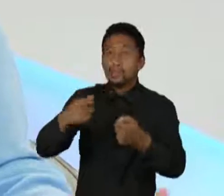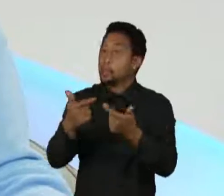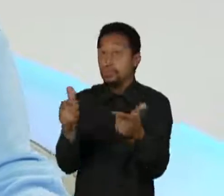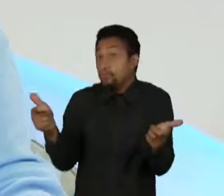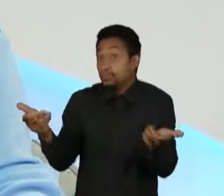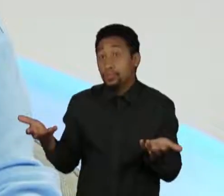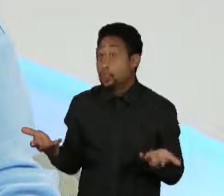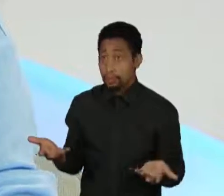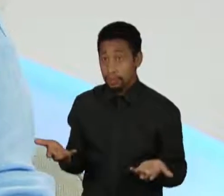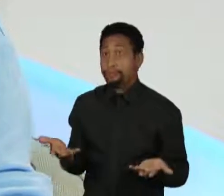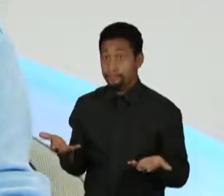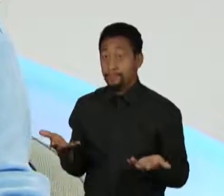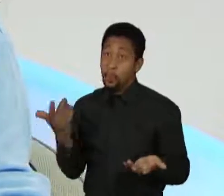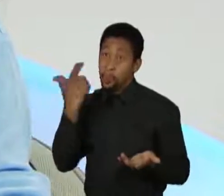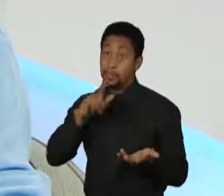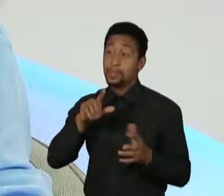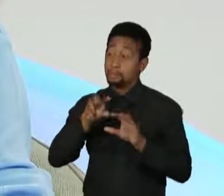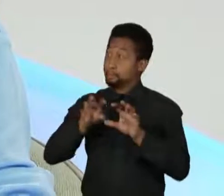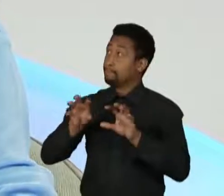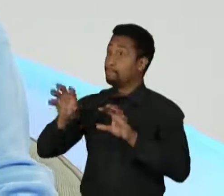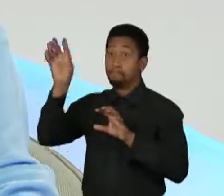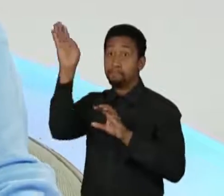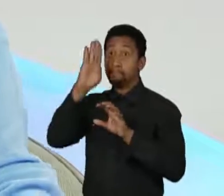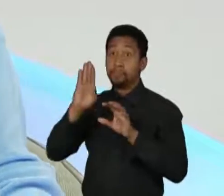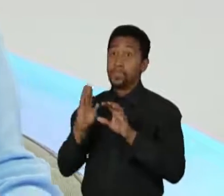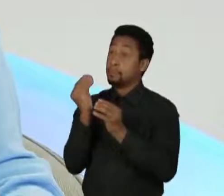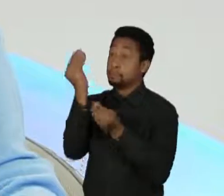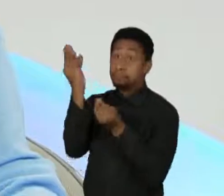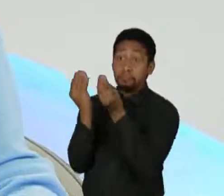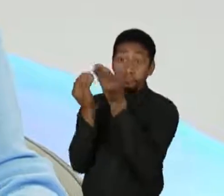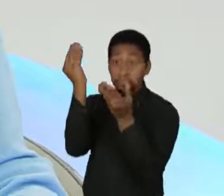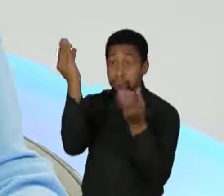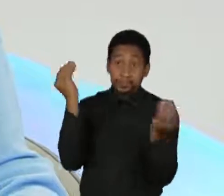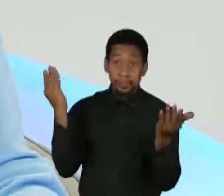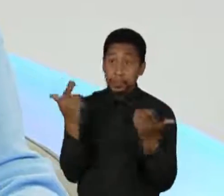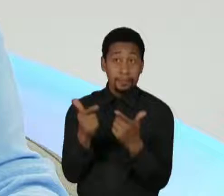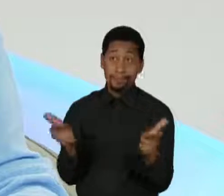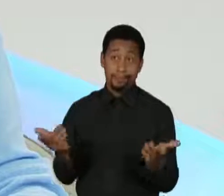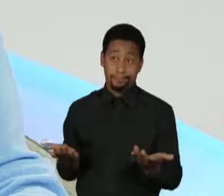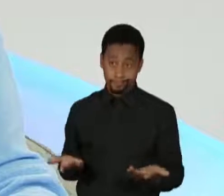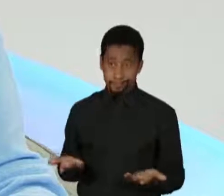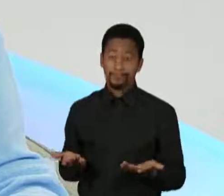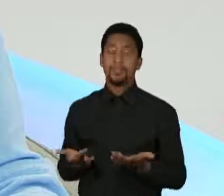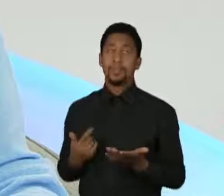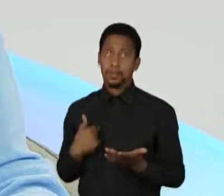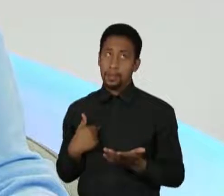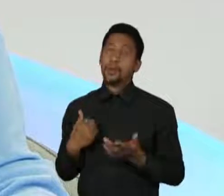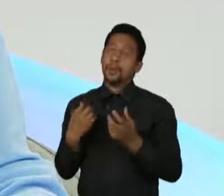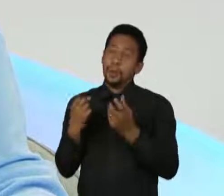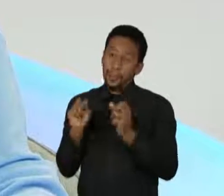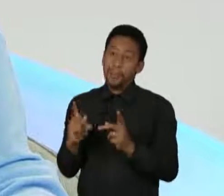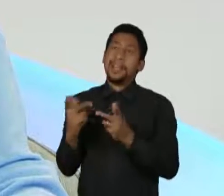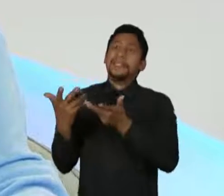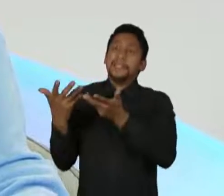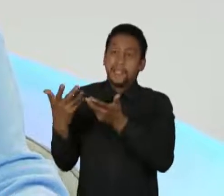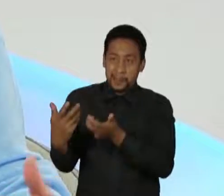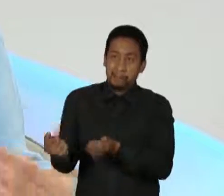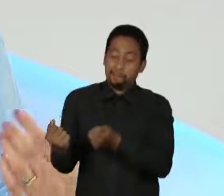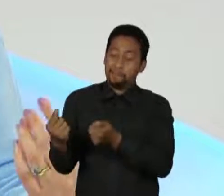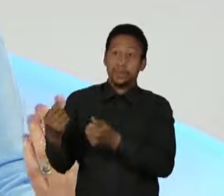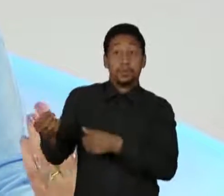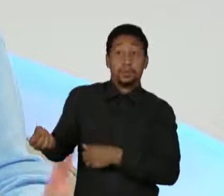distribuir o livro né E então eu eh aceitei o convite da Roberta